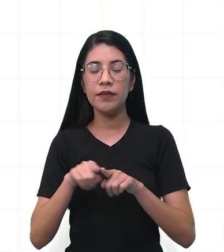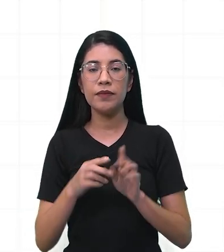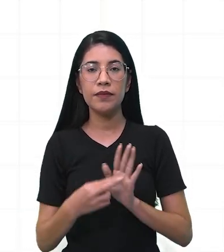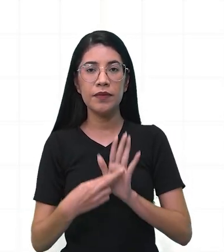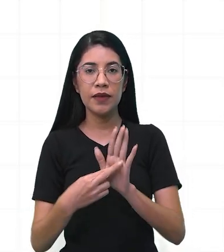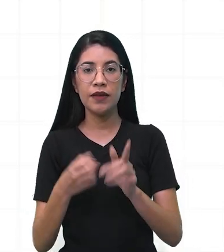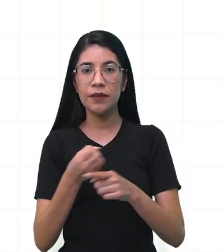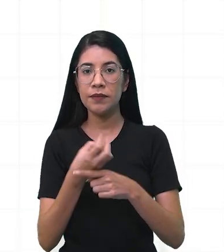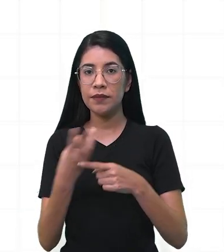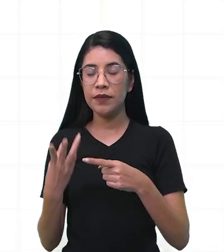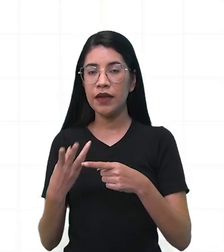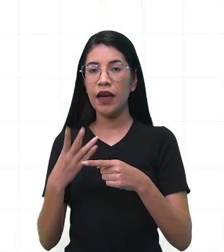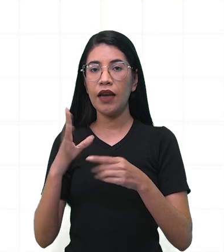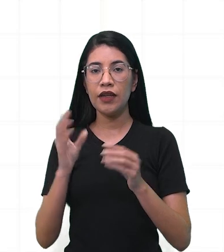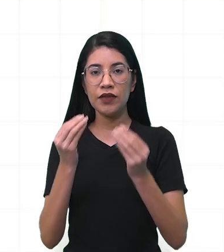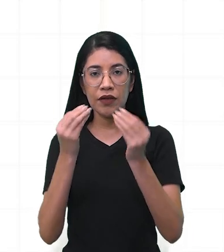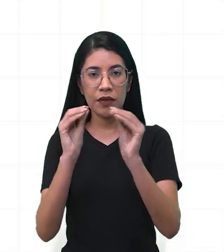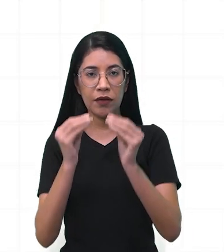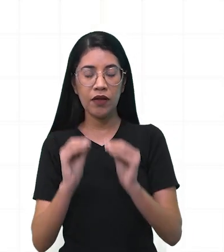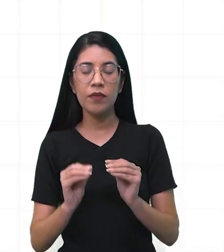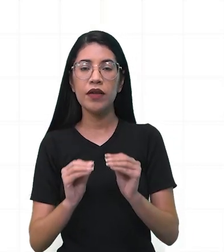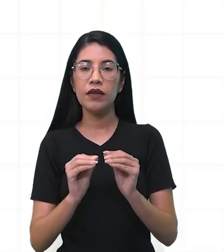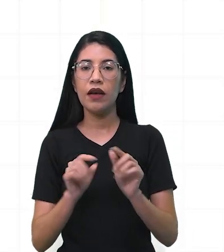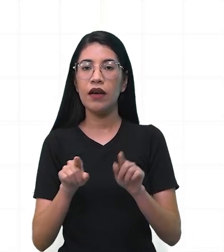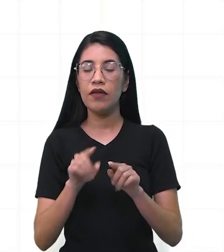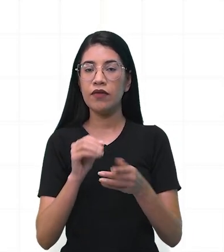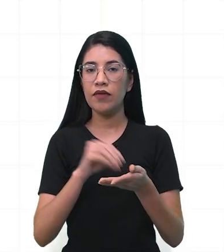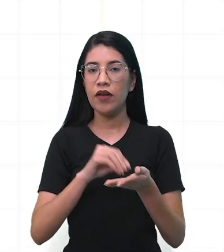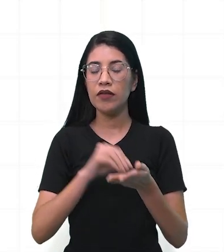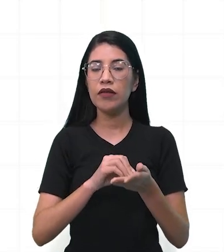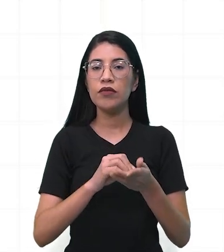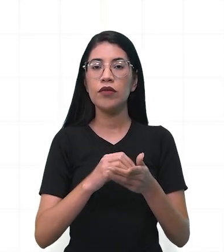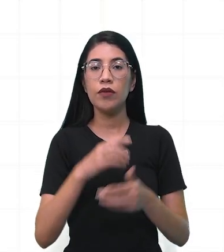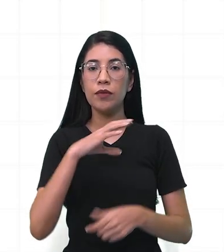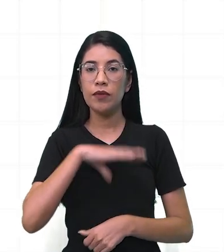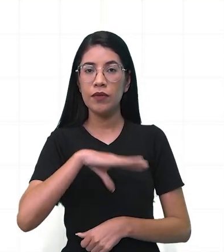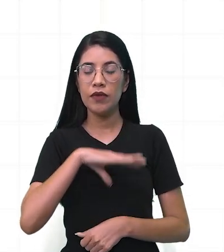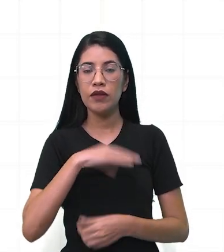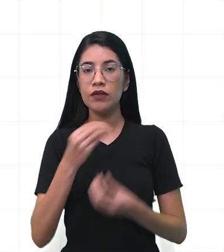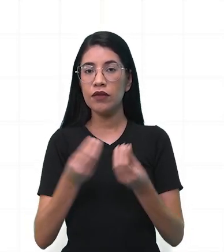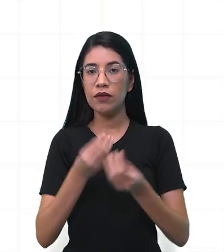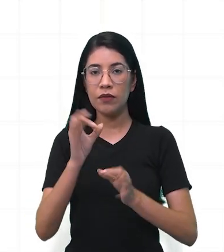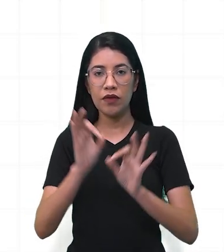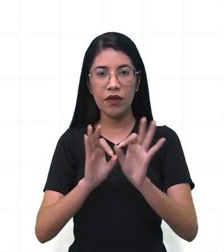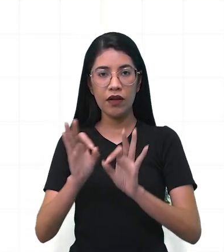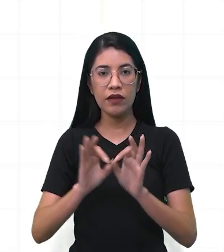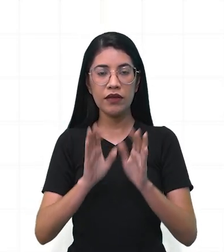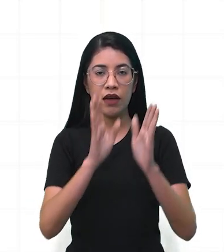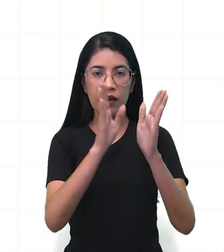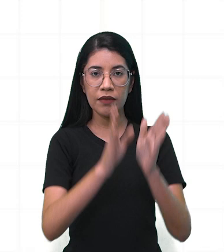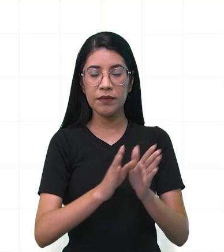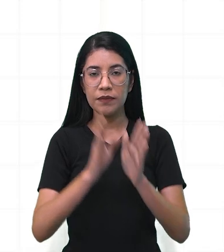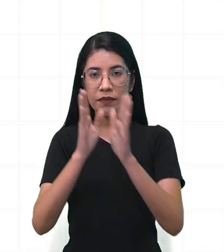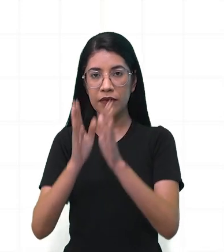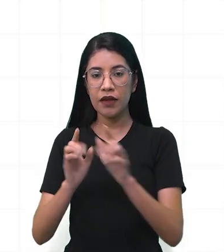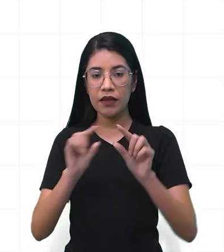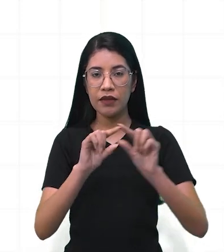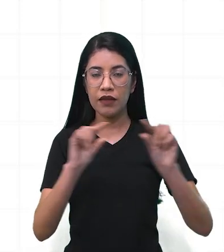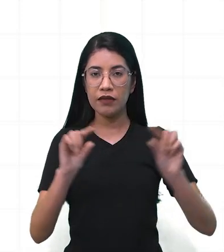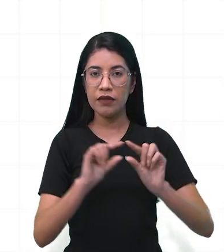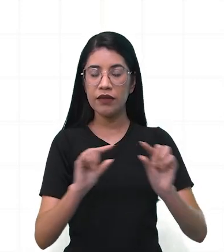nós teremos que completar aqui em língua portuguesa. Como ficará então a nossa segunda